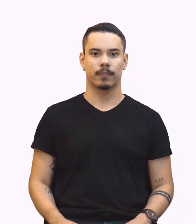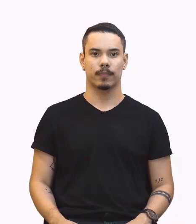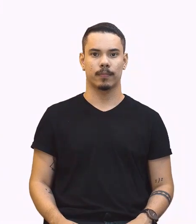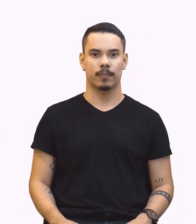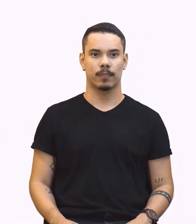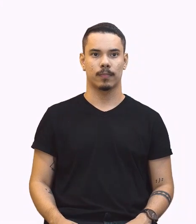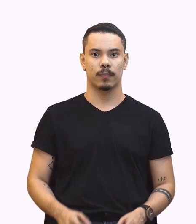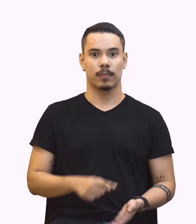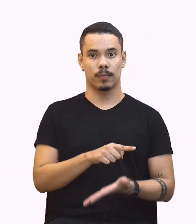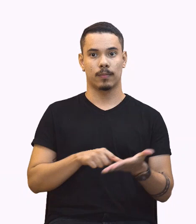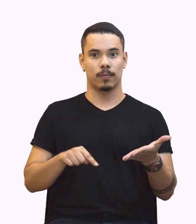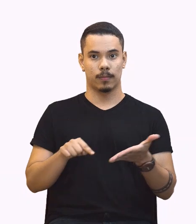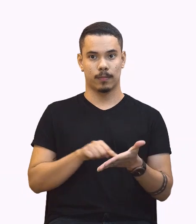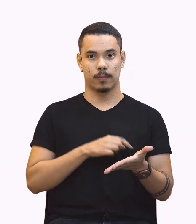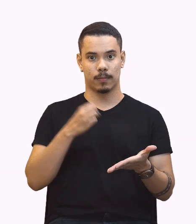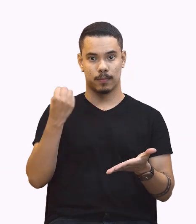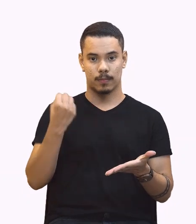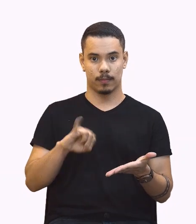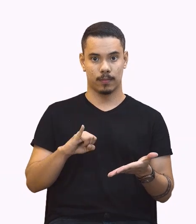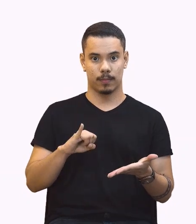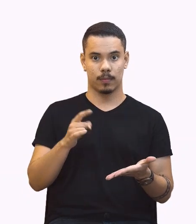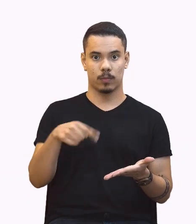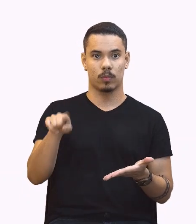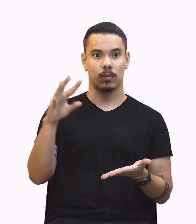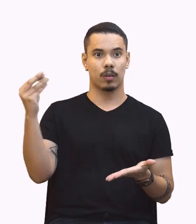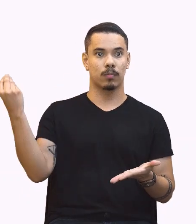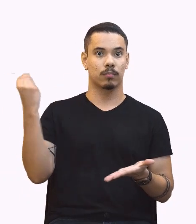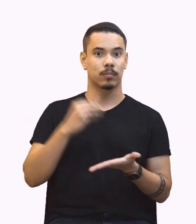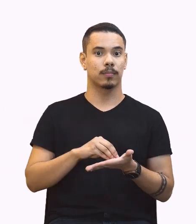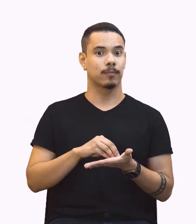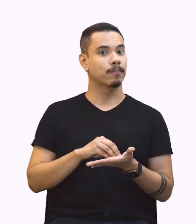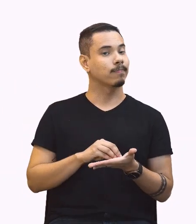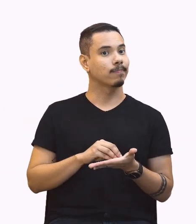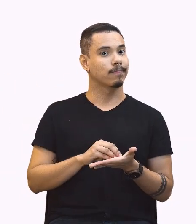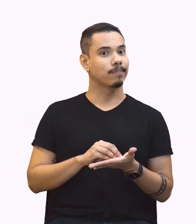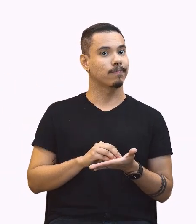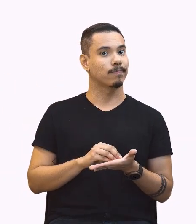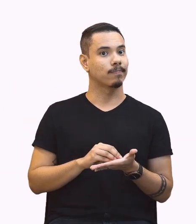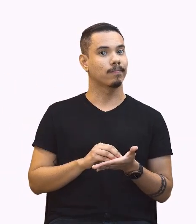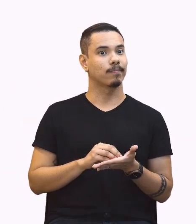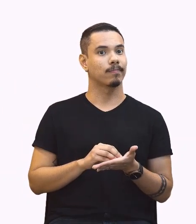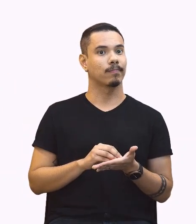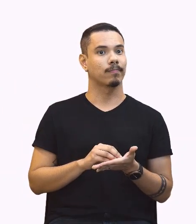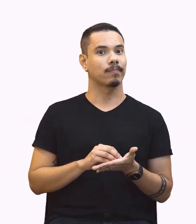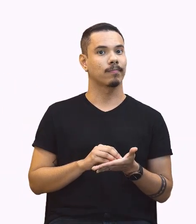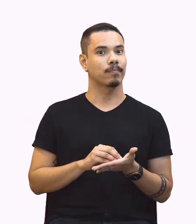marcou correto quem optou pela alternativa A,